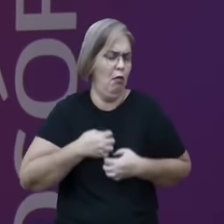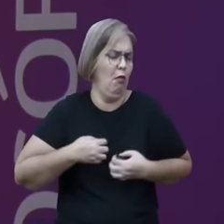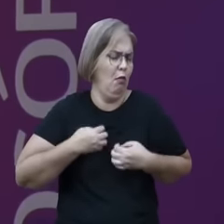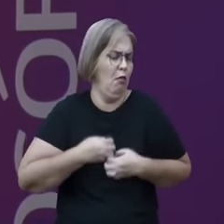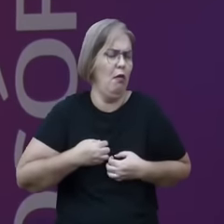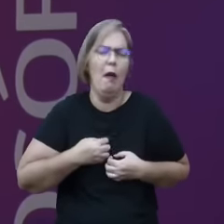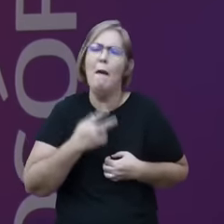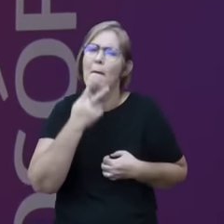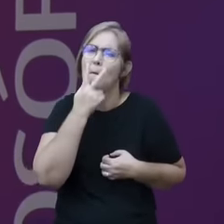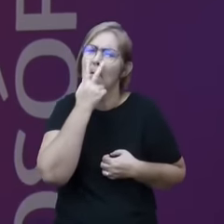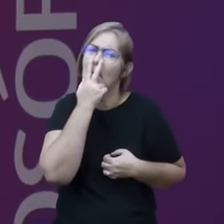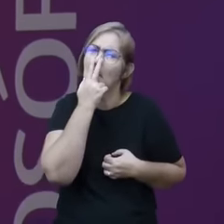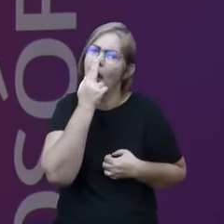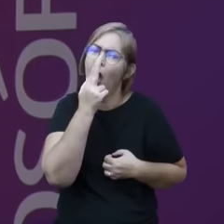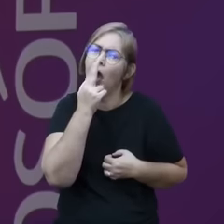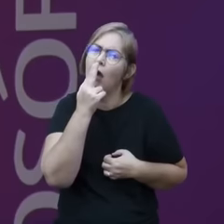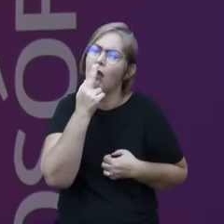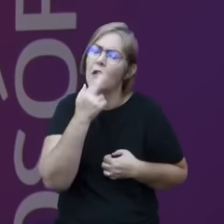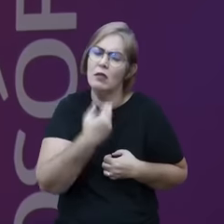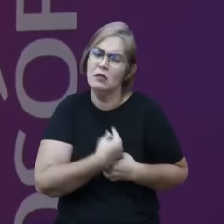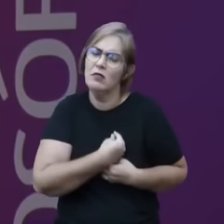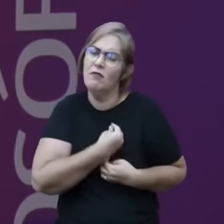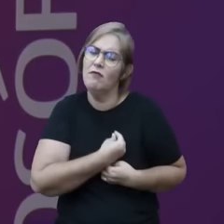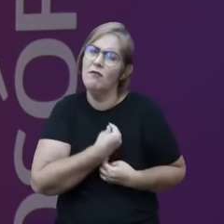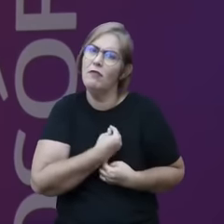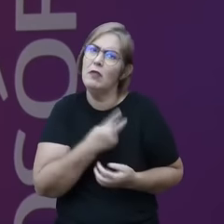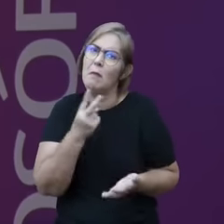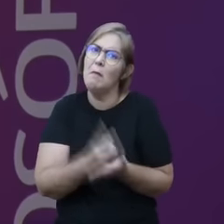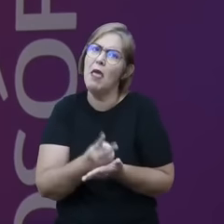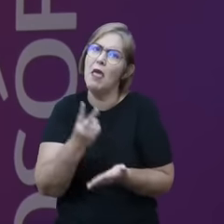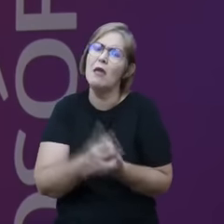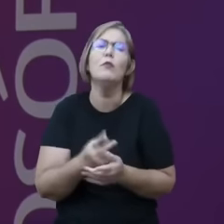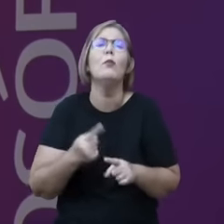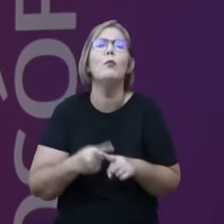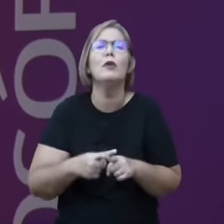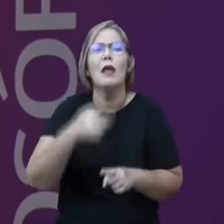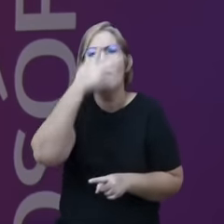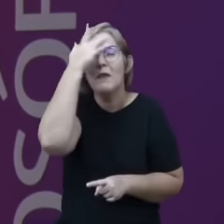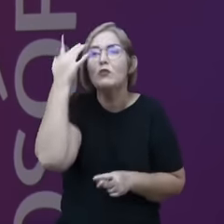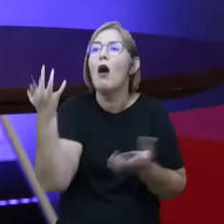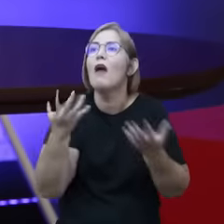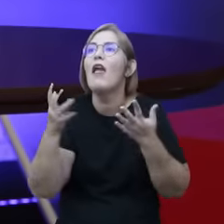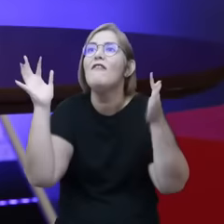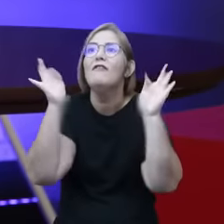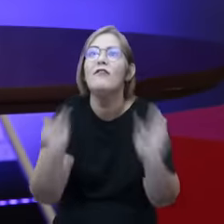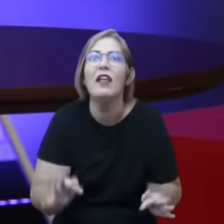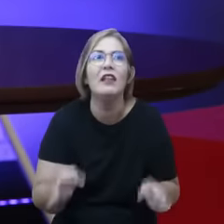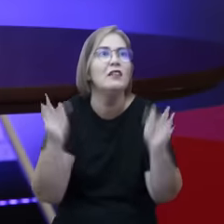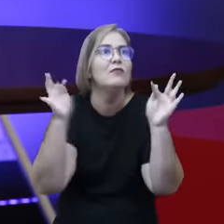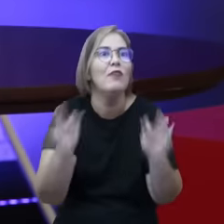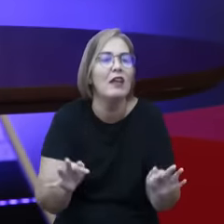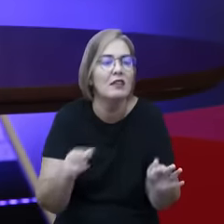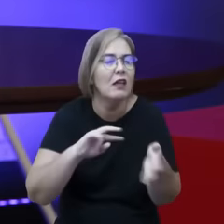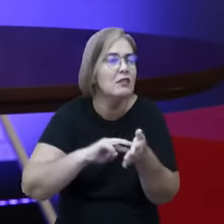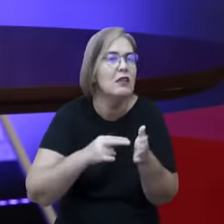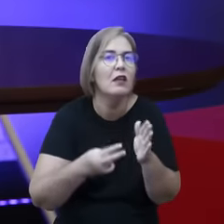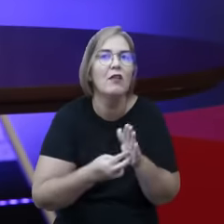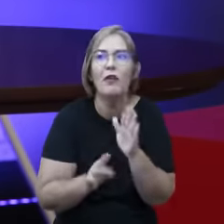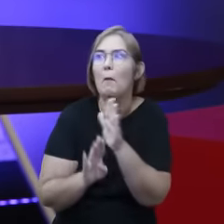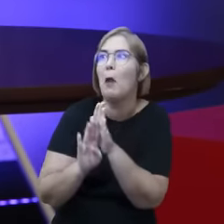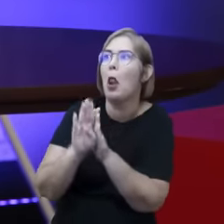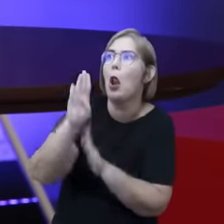crônica pela avaçaladora busca da felicidade posta em figura do sucesso. Ah, sim, claro.